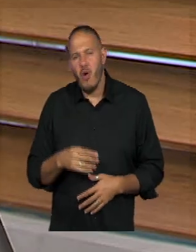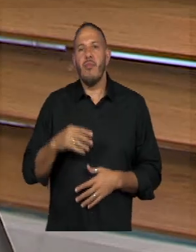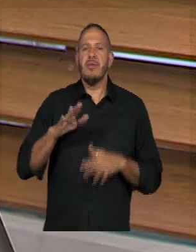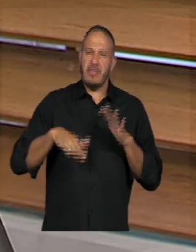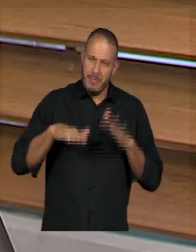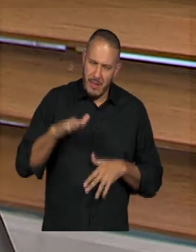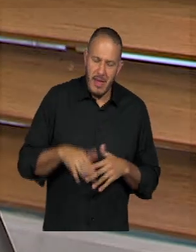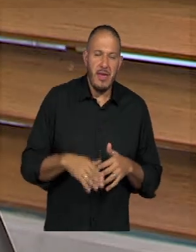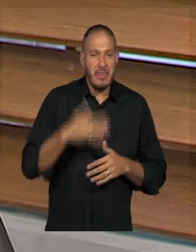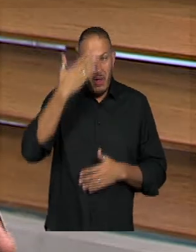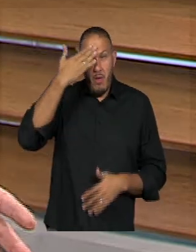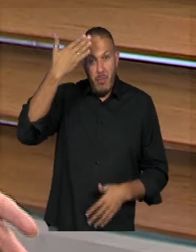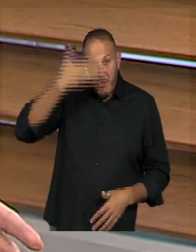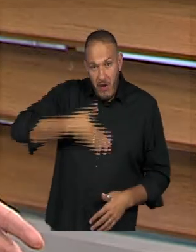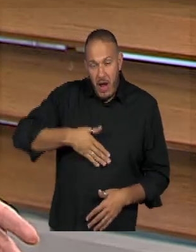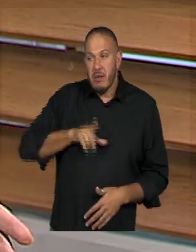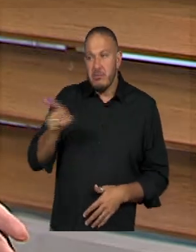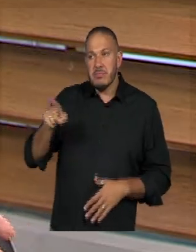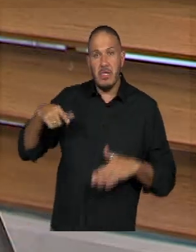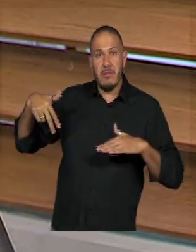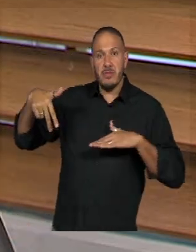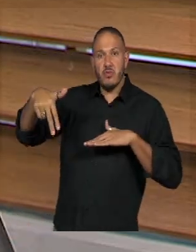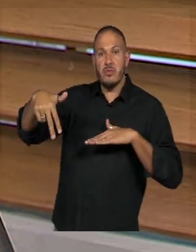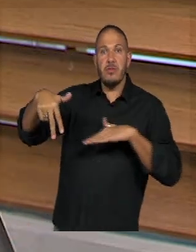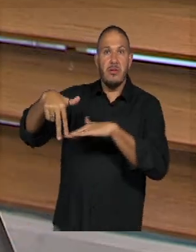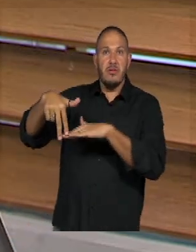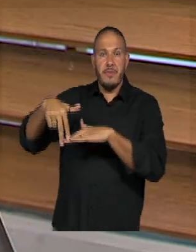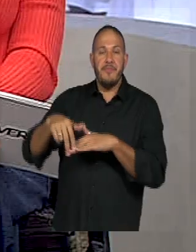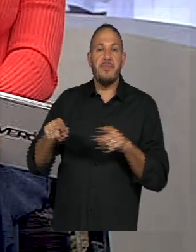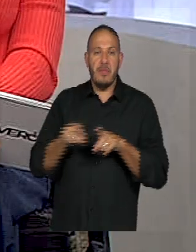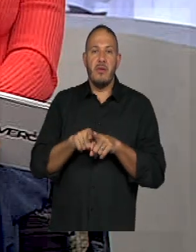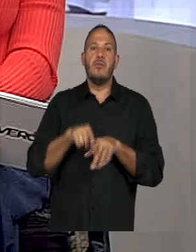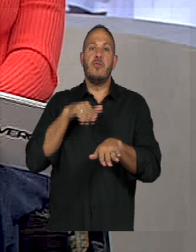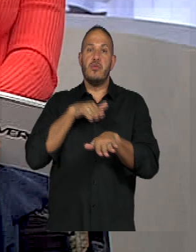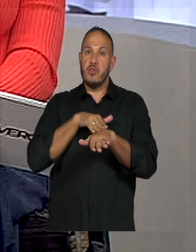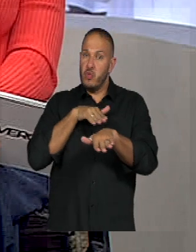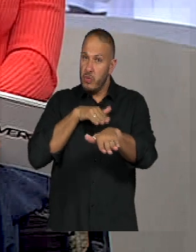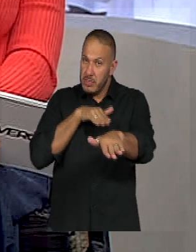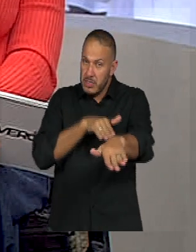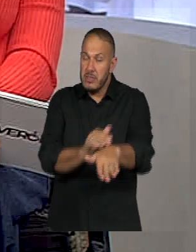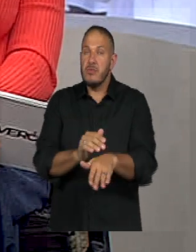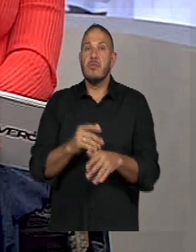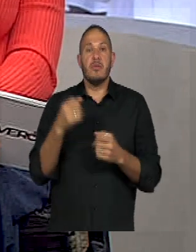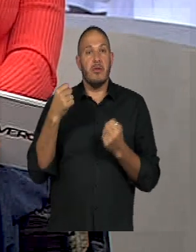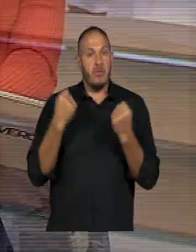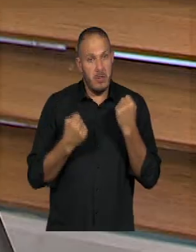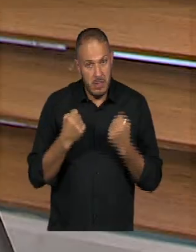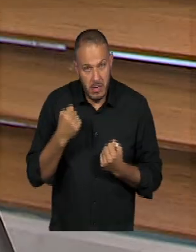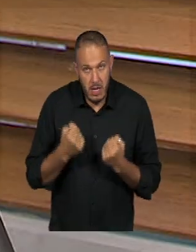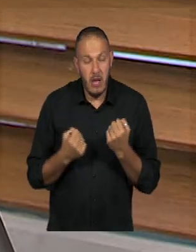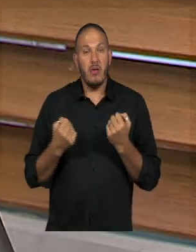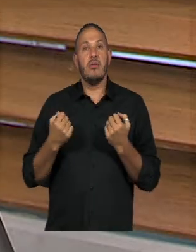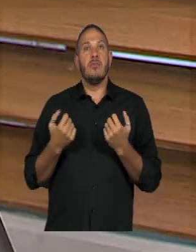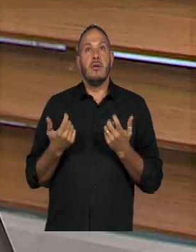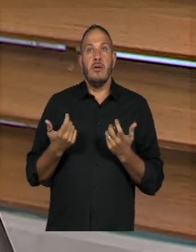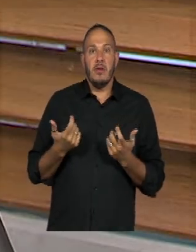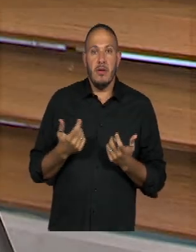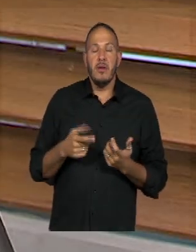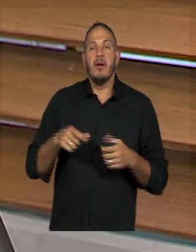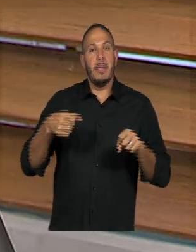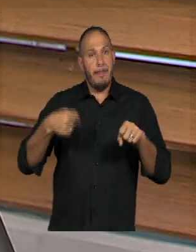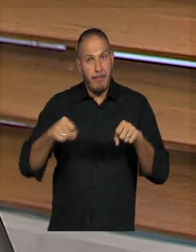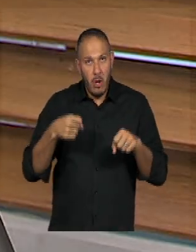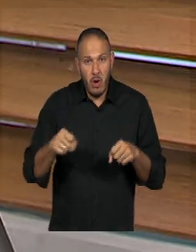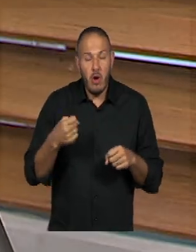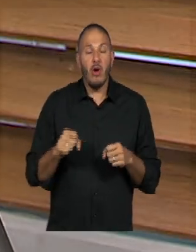vai ser comprovado, vai ser o pedestre. Então, o trânsito é o veículo, o carro, a moto,